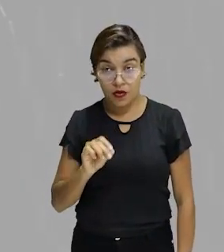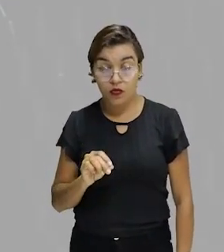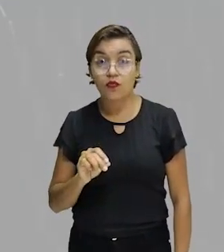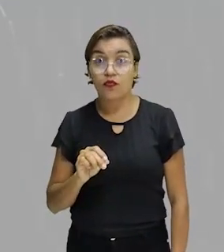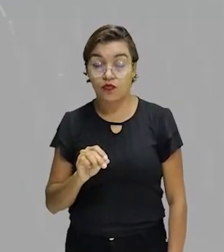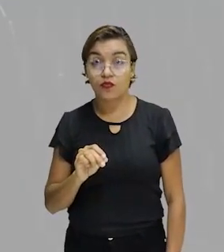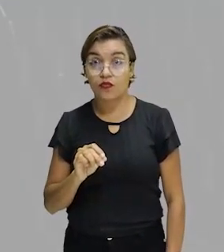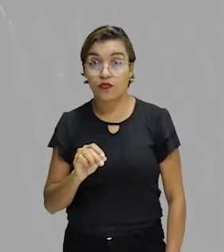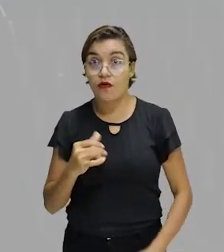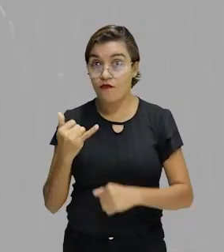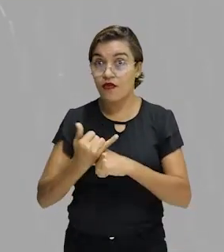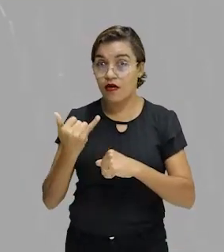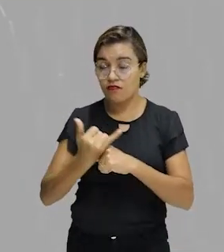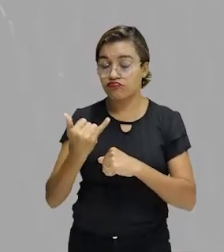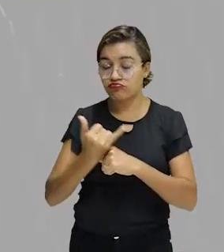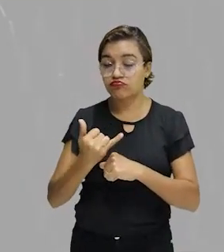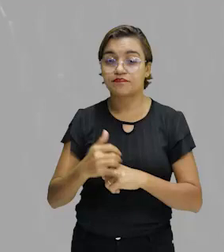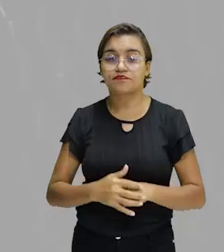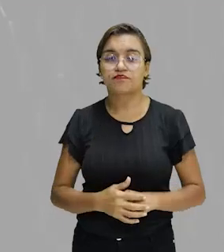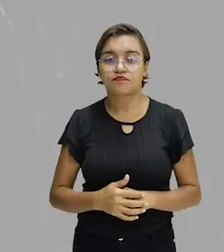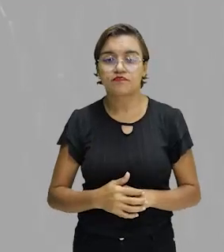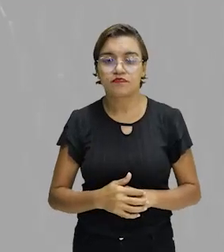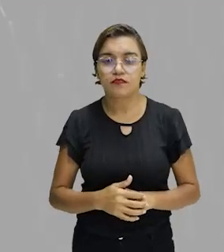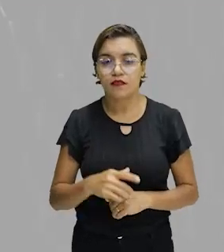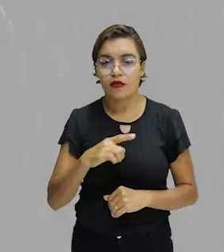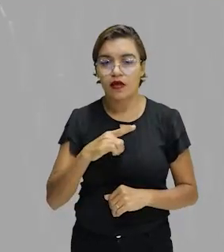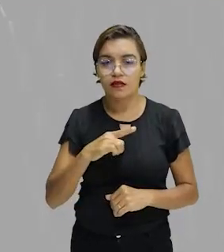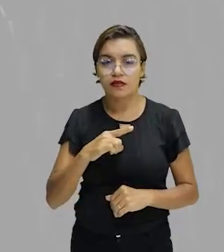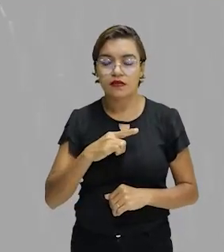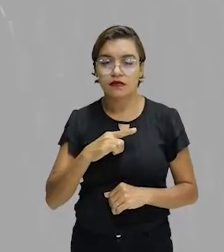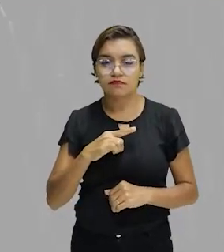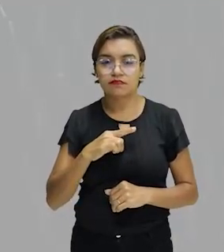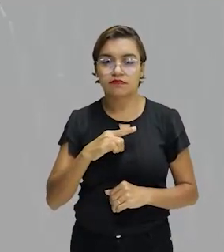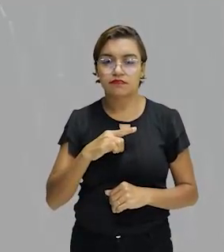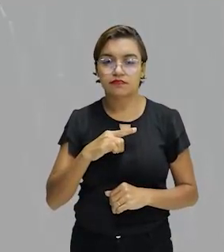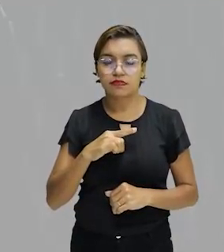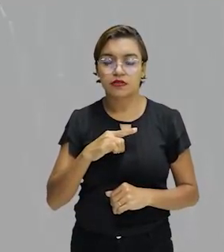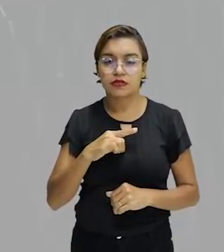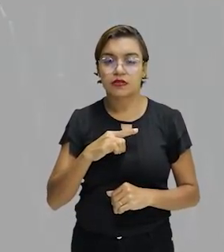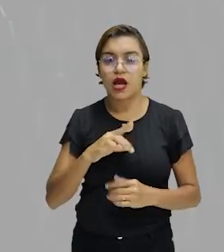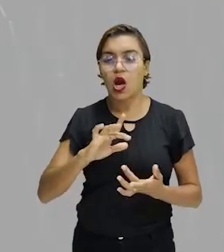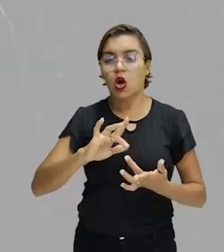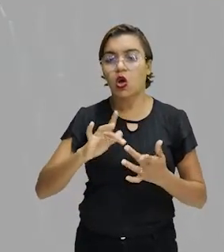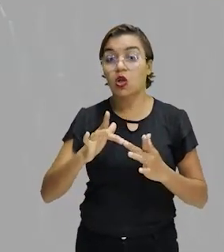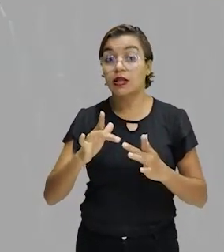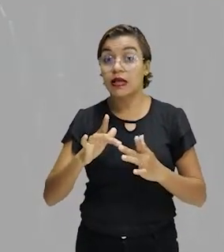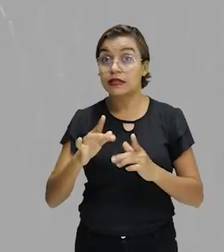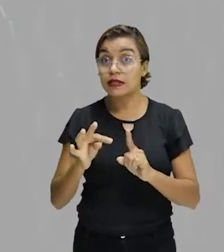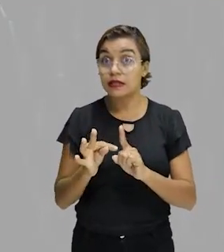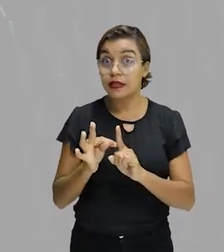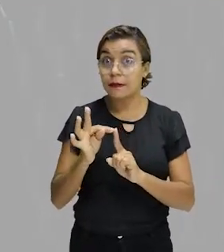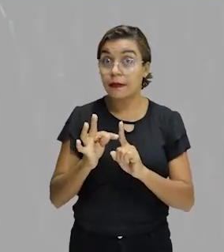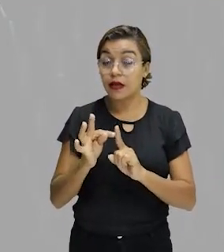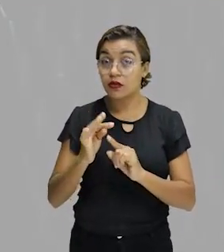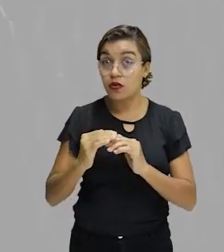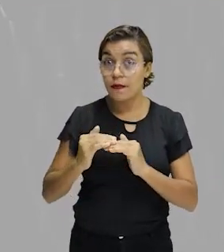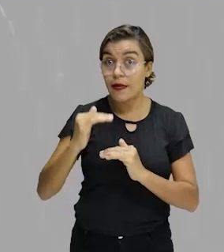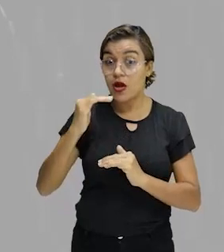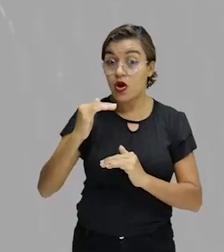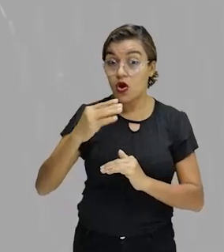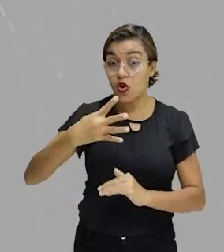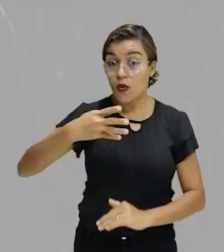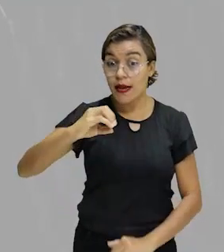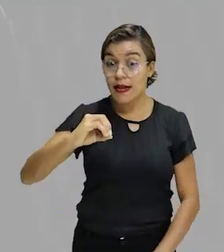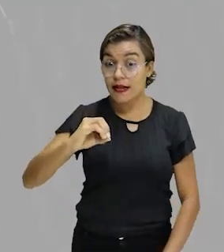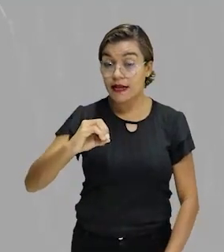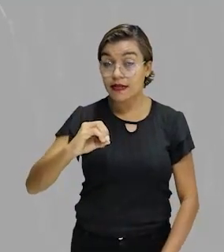prego, o ferro na forma de prego, menor superfície de contato, só que agora uma temperatura maior, temperatura de 40 graus Celsius. E